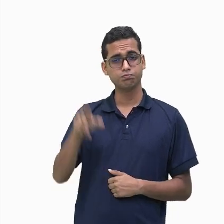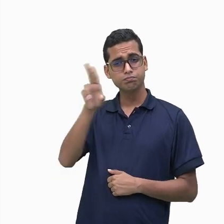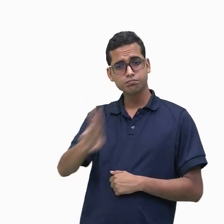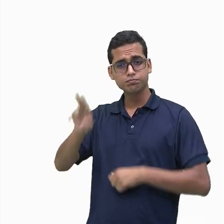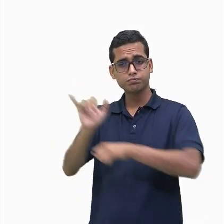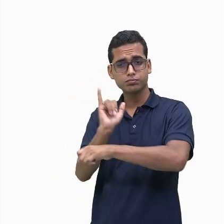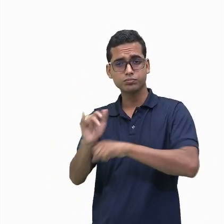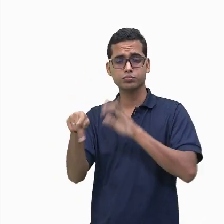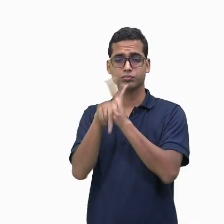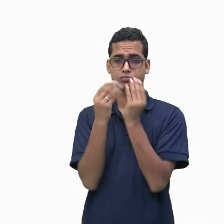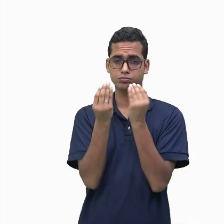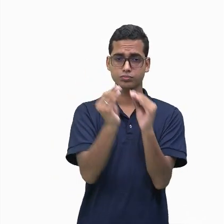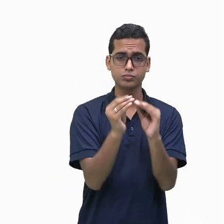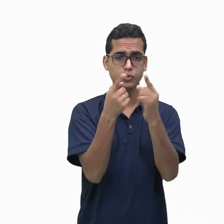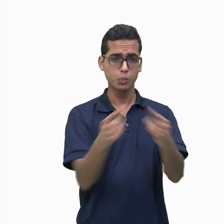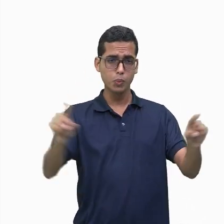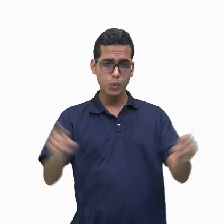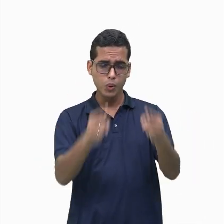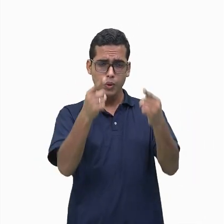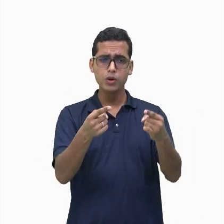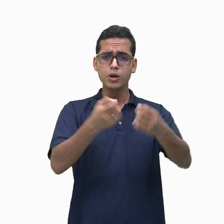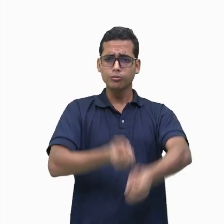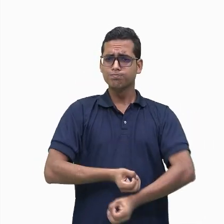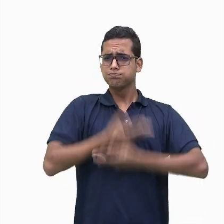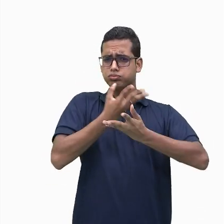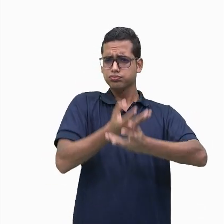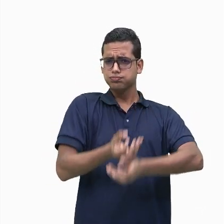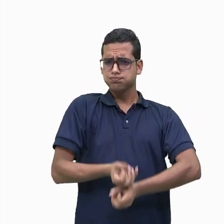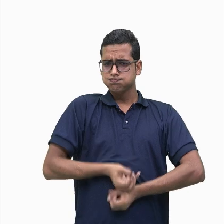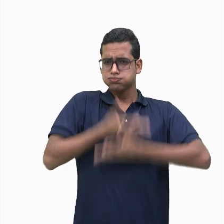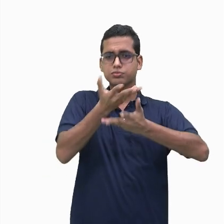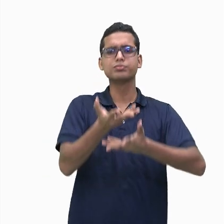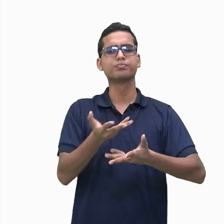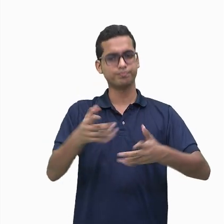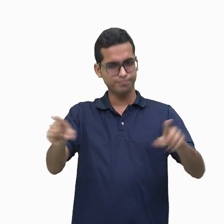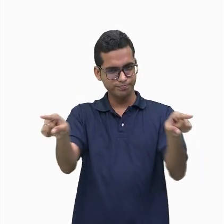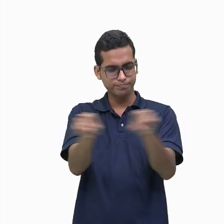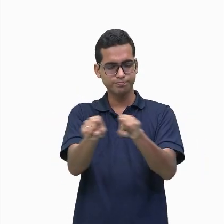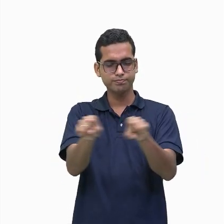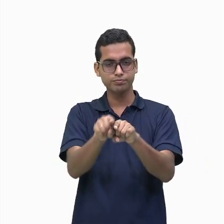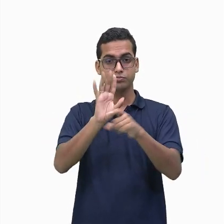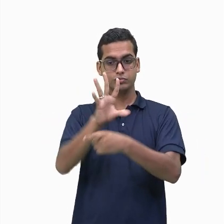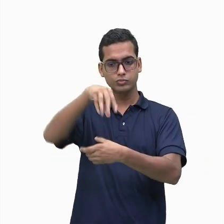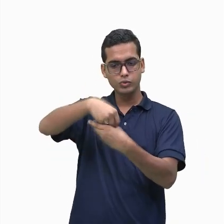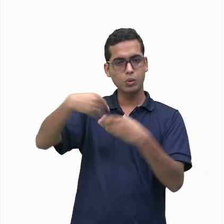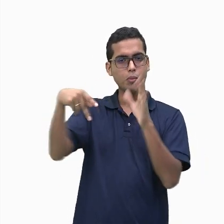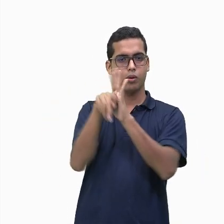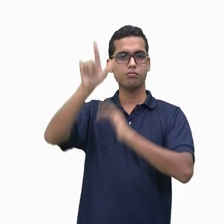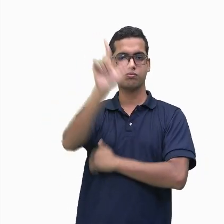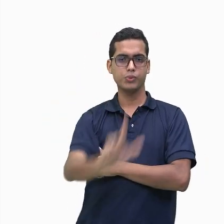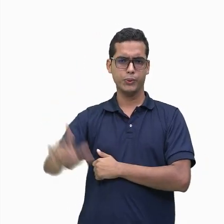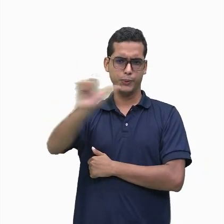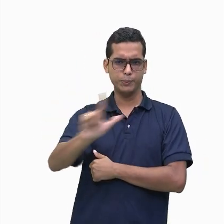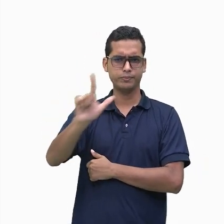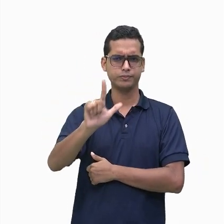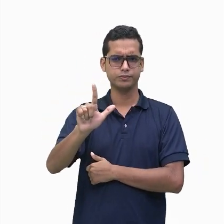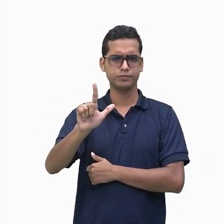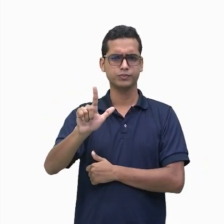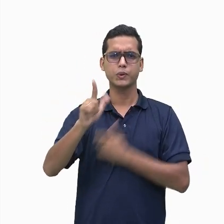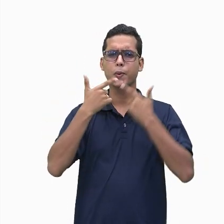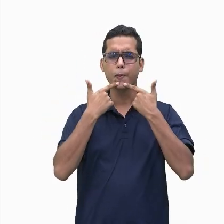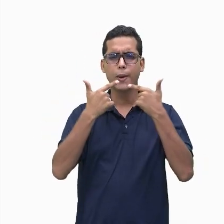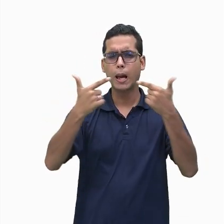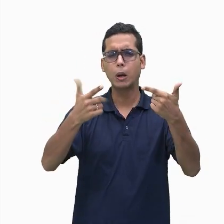música, na poesia, tudo isso aí está inserido também na literatura. E o que é a